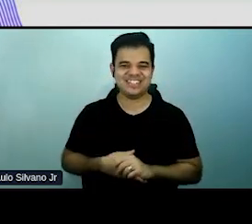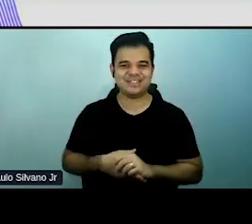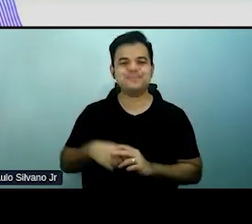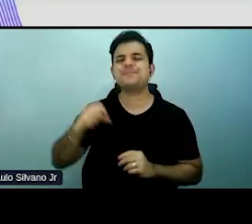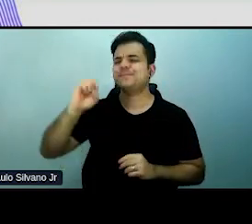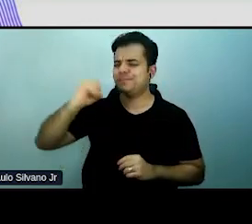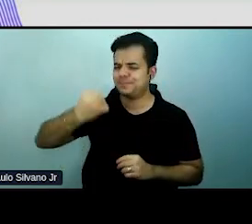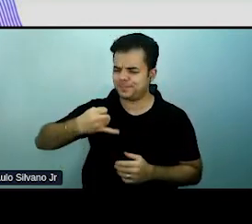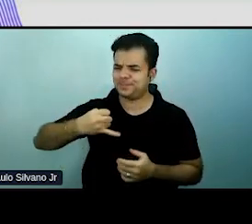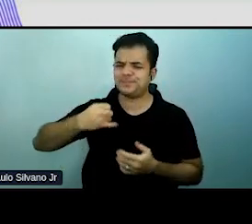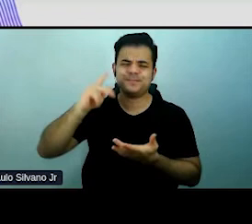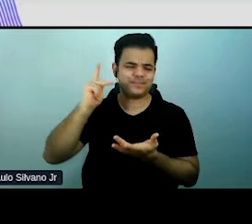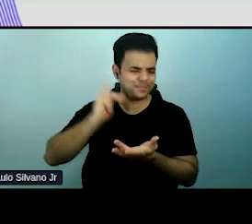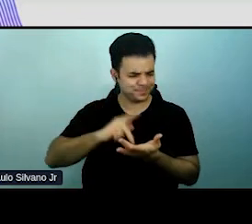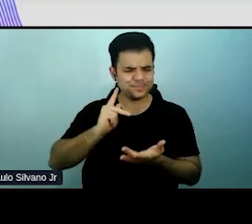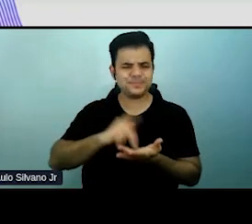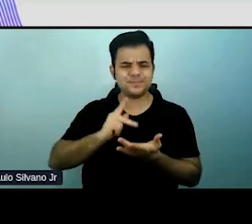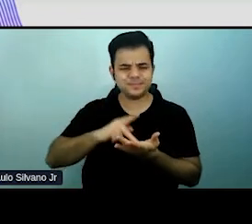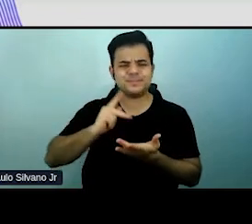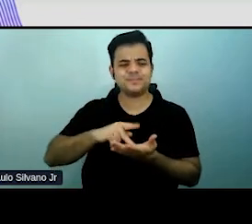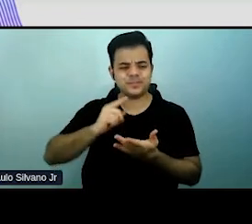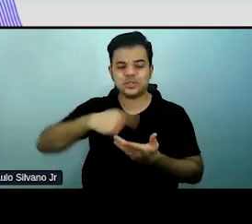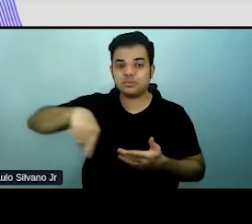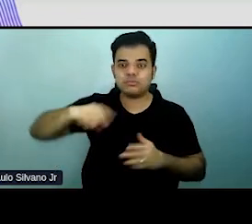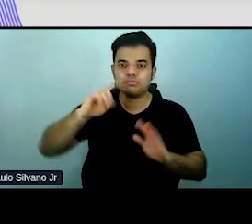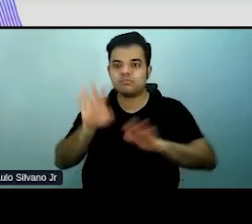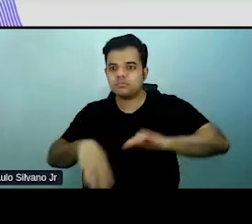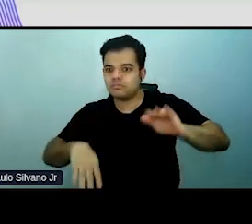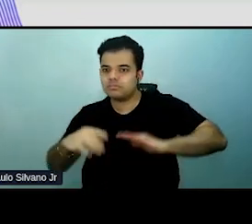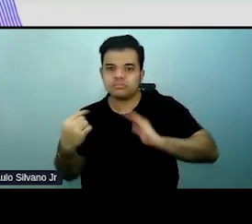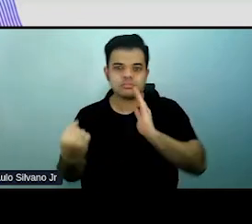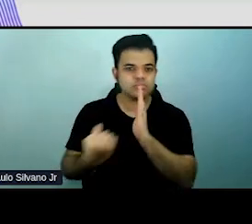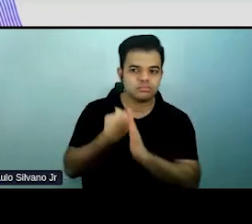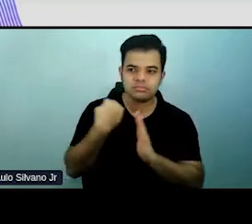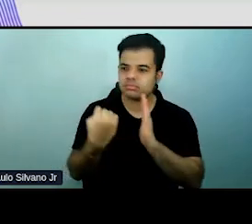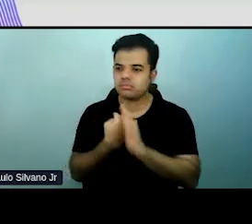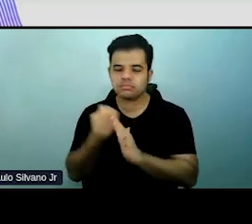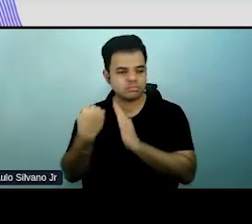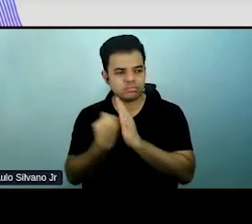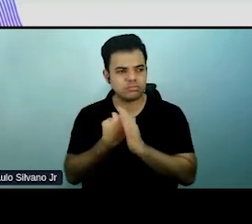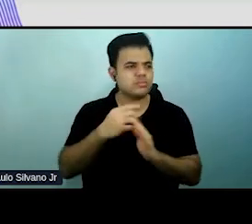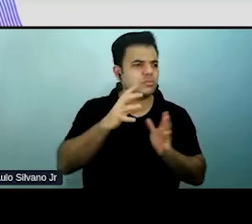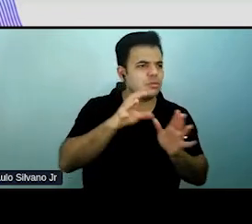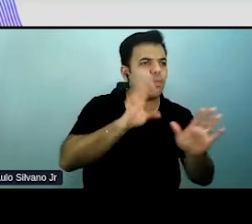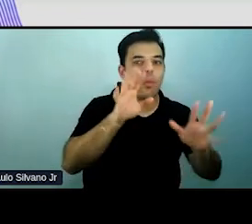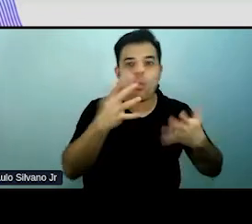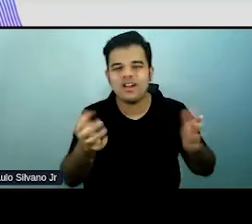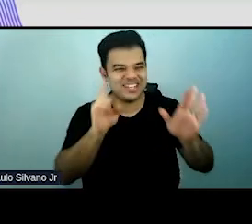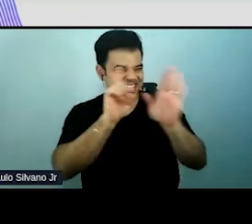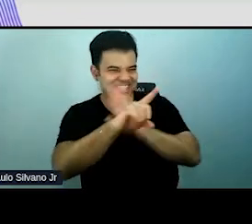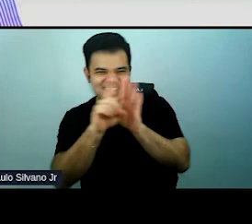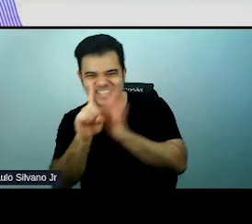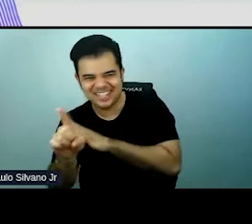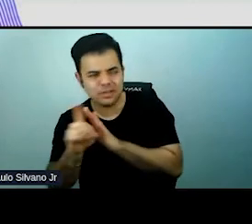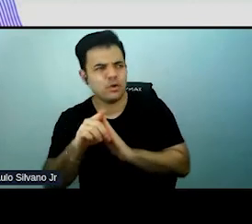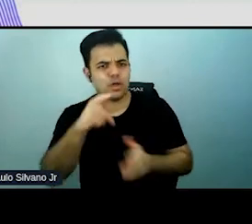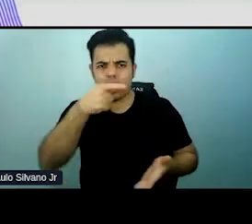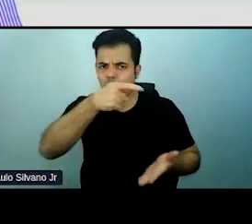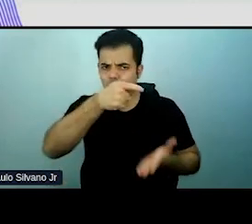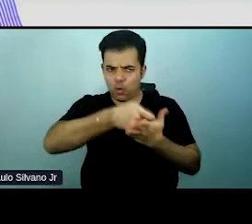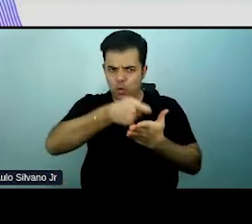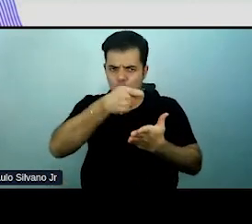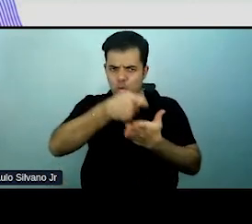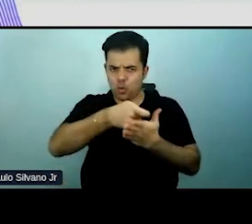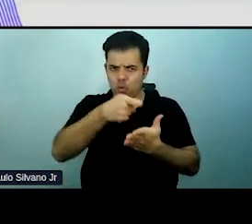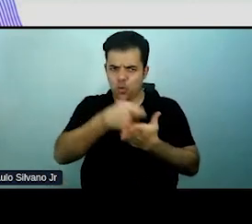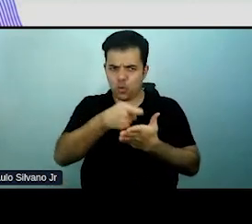Sim, e sempre prezando muito que a gente pergunta para as pessoas se elas têm interesse, não necessariamente a pessoa é obrigada, então sempre volta a história